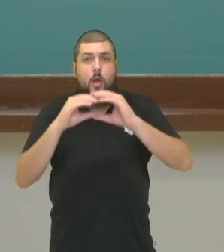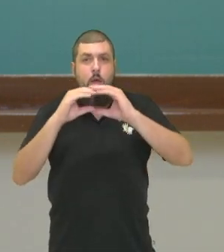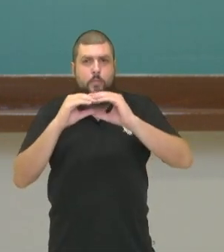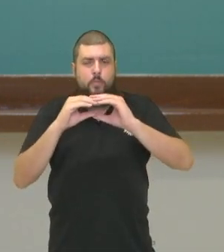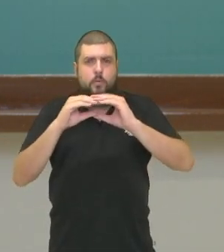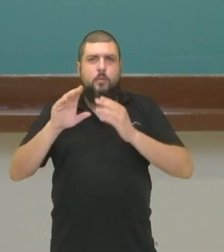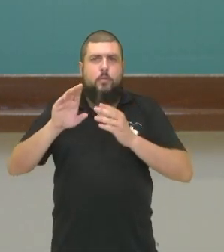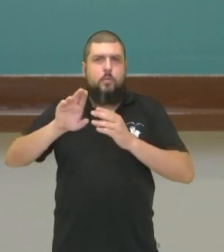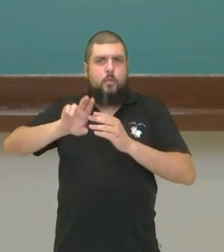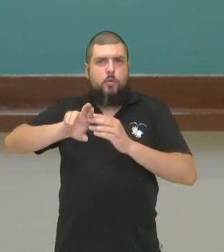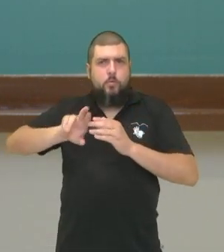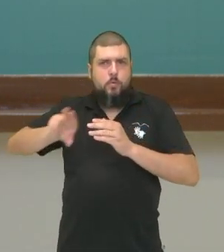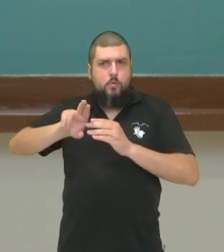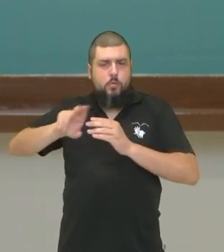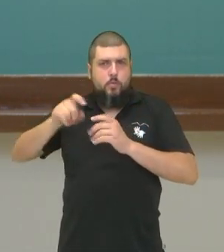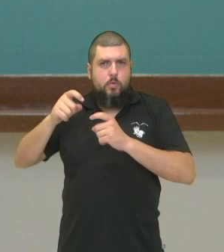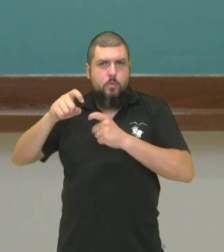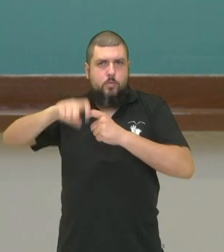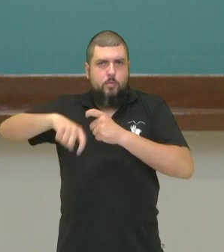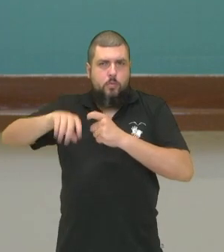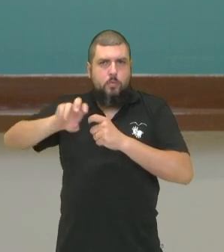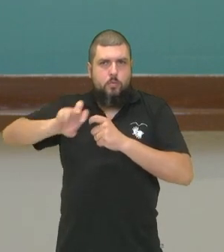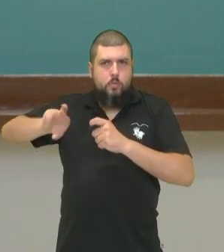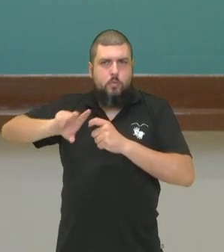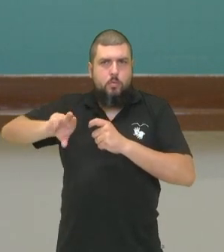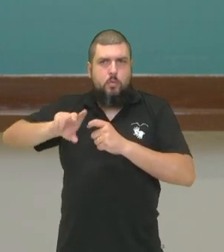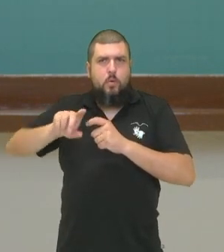do sistema reprodutor masculino. Mas por que